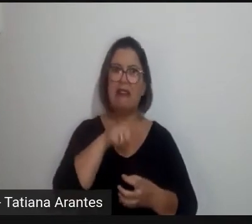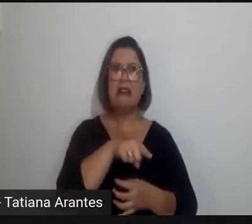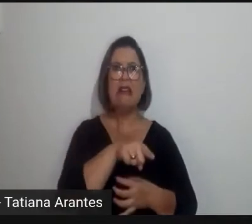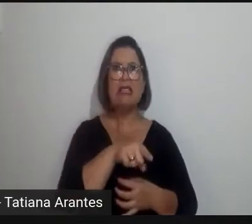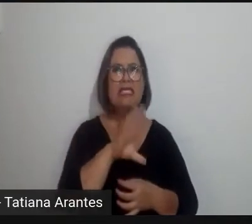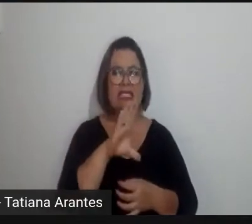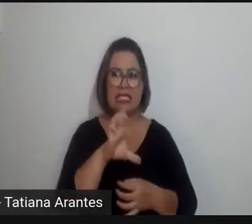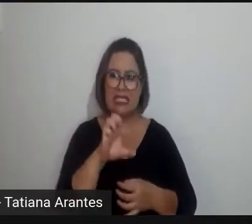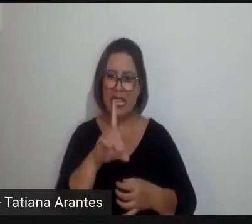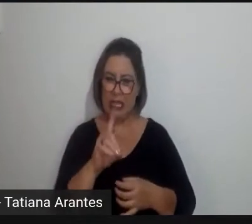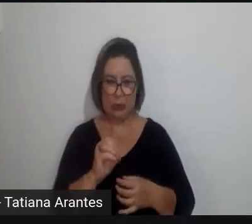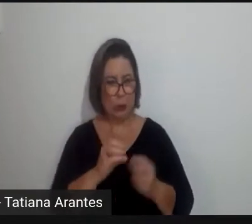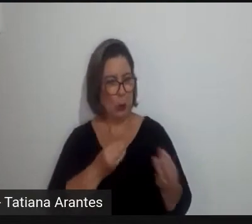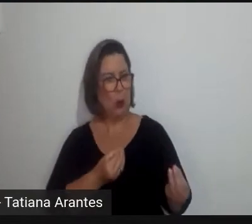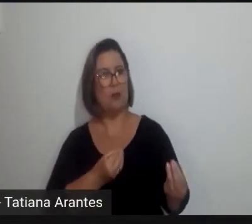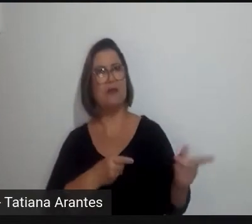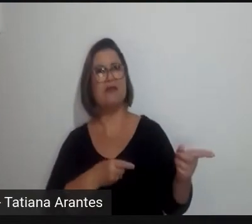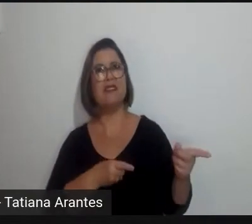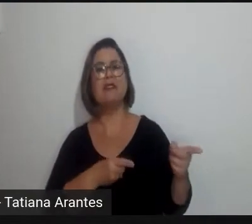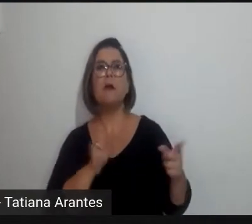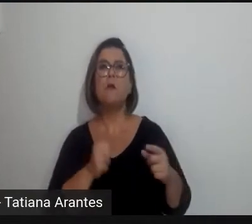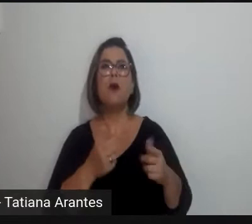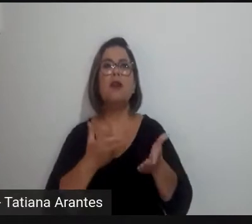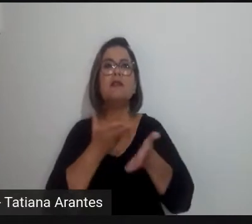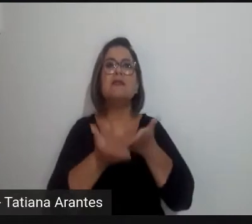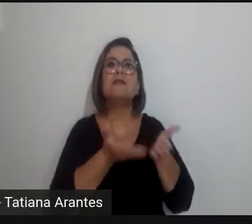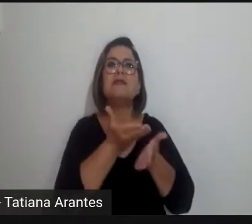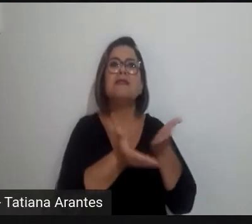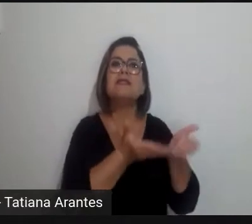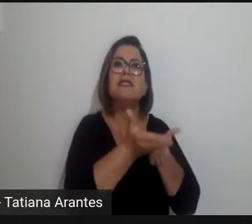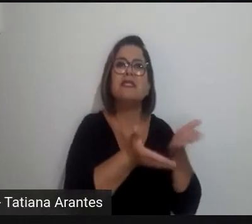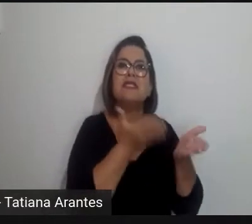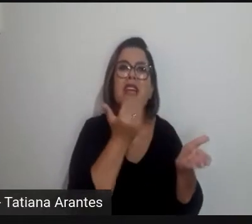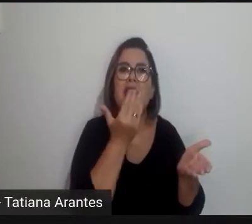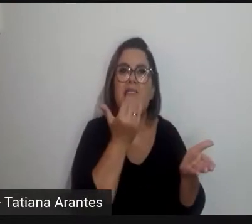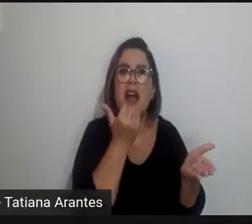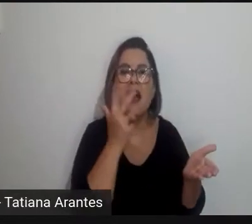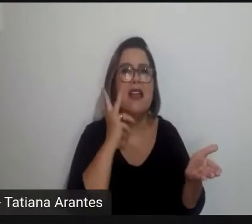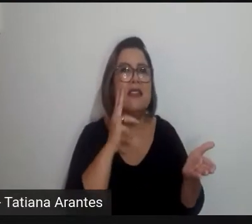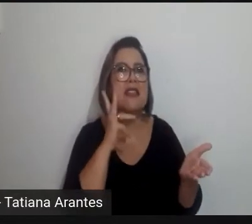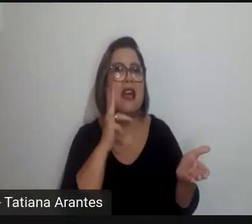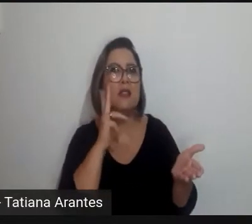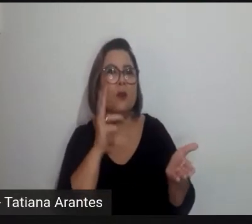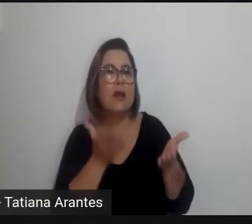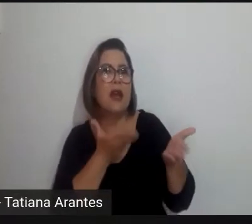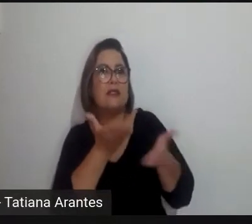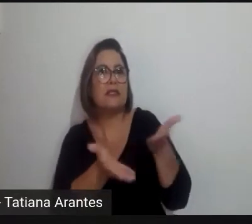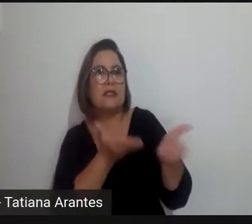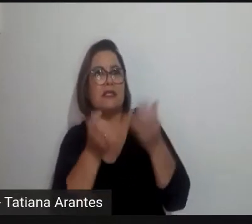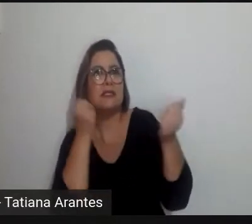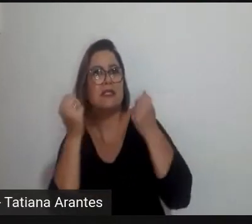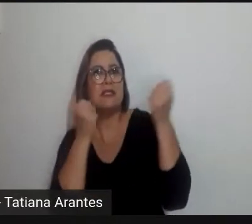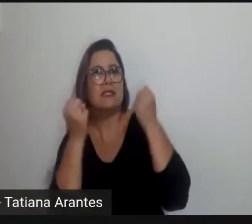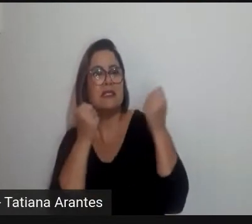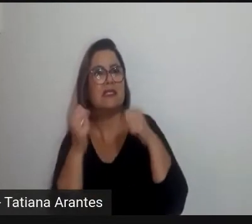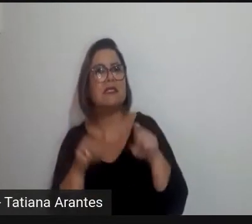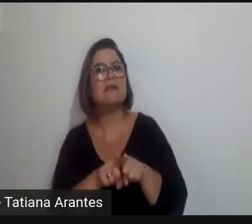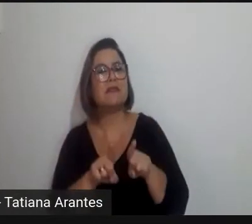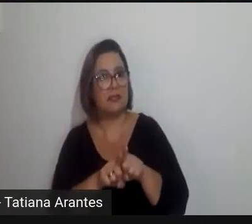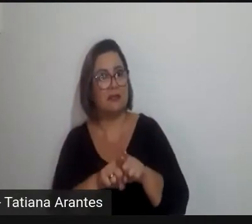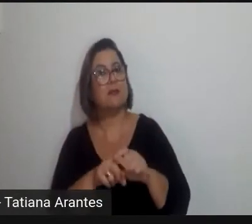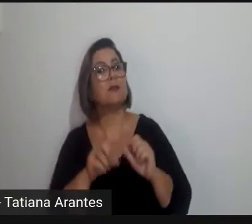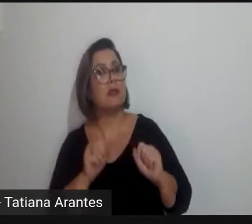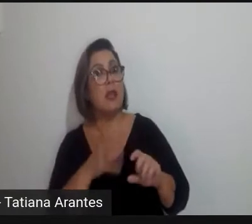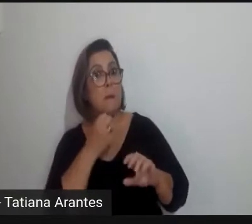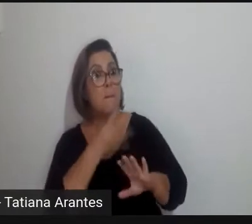postura é fundamental. Isso aí, dentro do ambiente doméstico, aí vai uma outra questão prática. As pausas podem